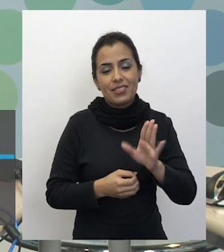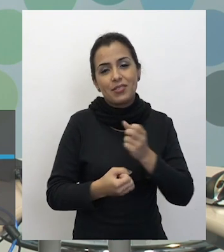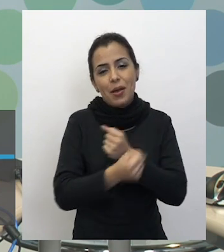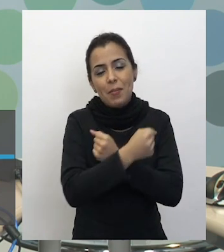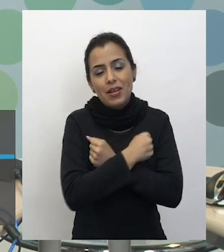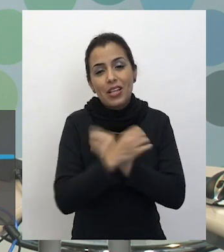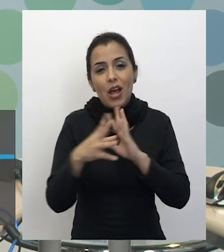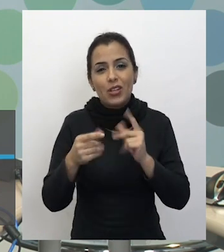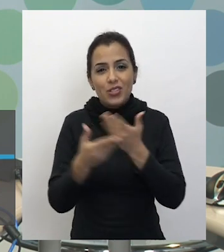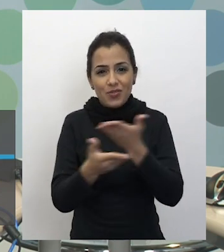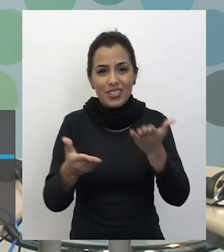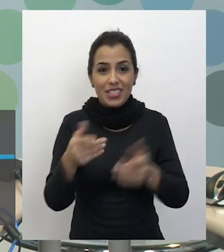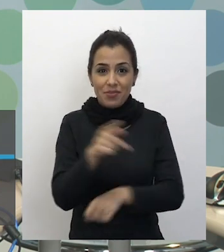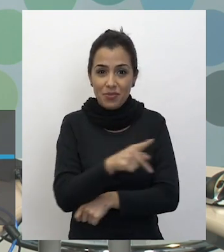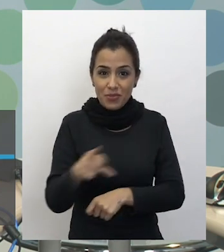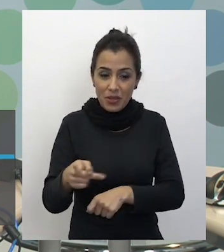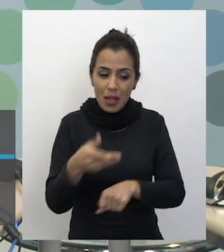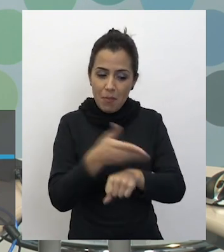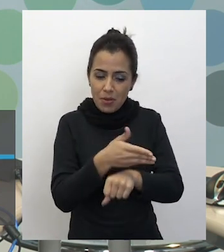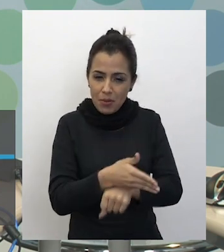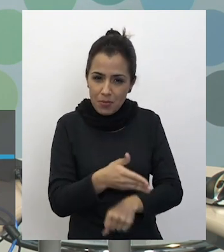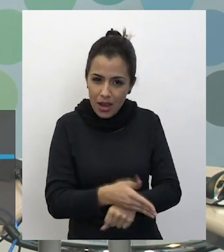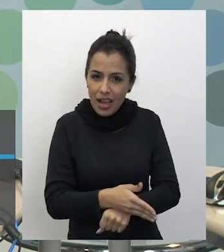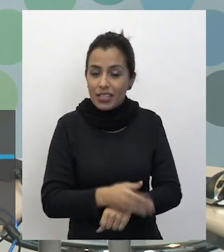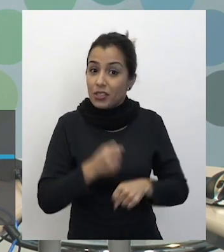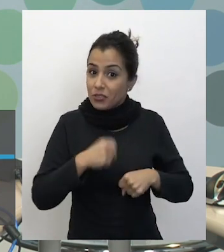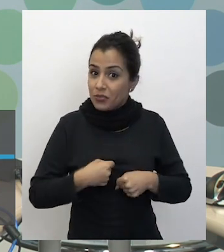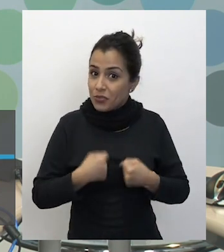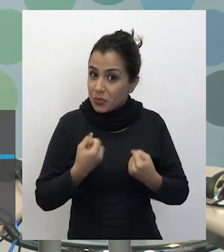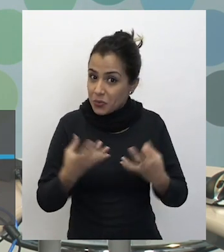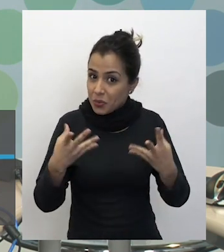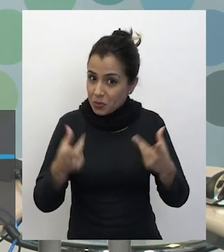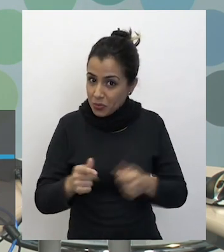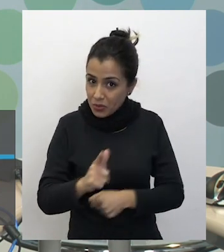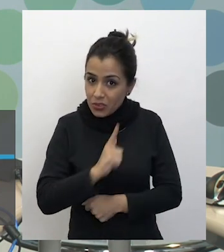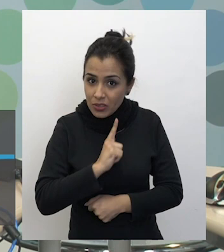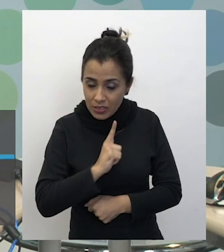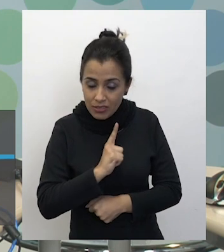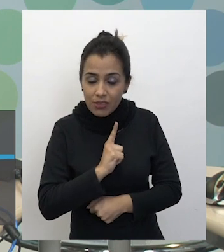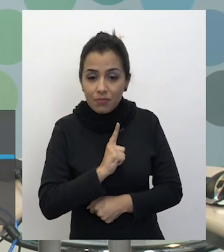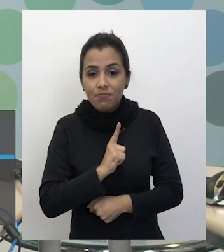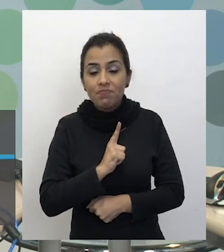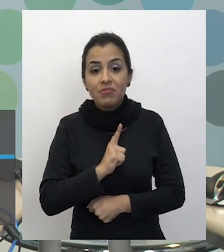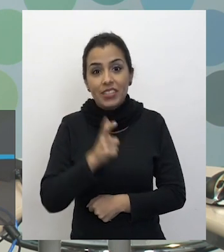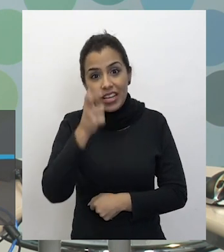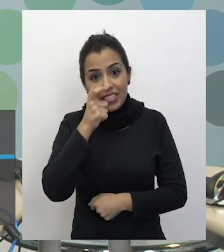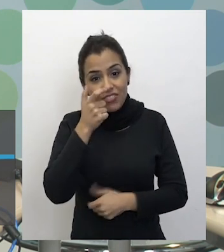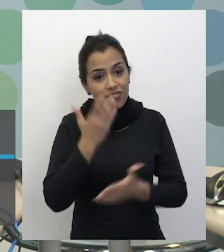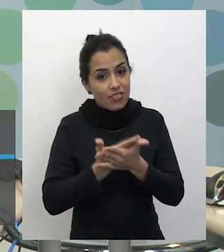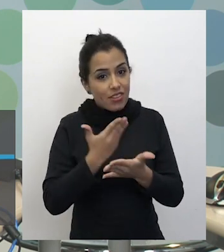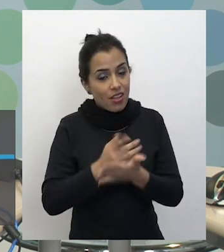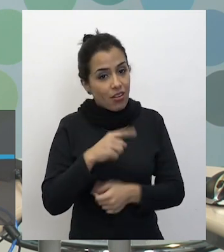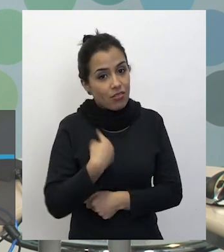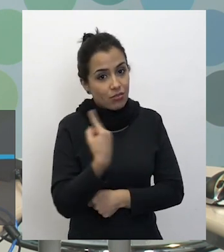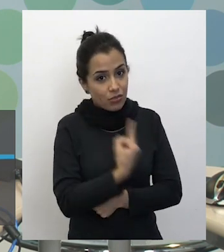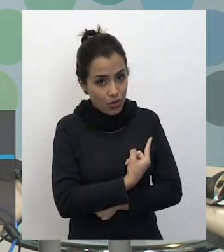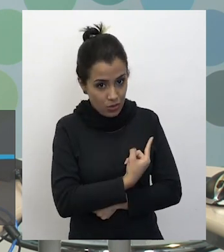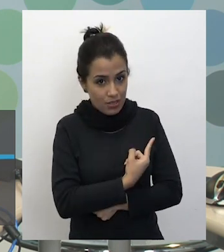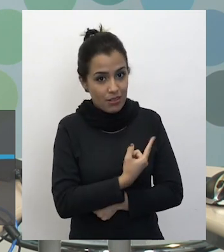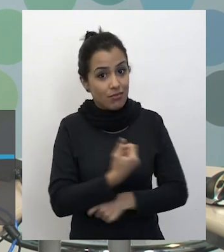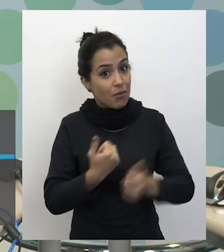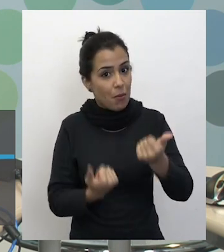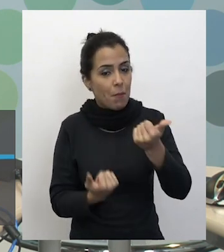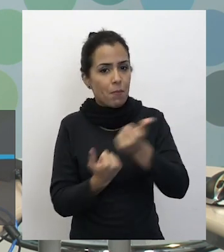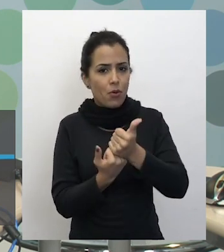aí a todos os professores participando, a gente sabe do esforço de todos vocês em assistir às nossas aulas, que estão apoiando